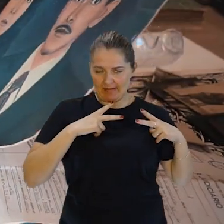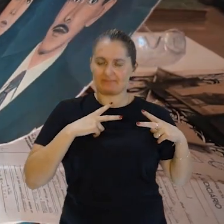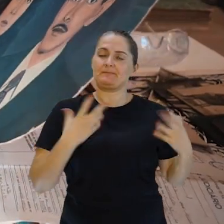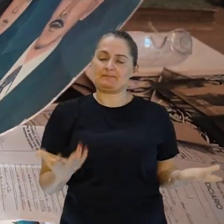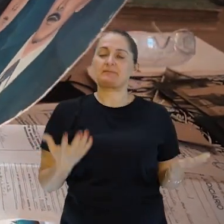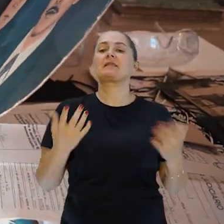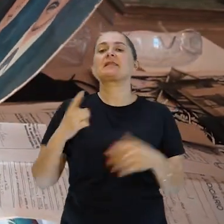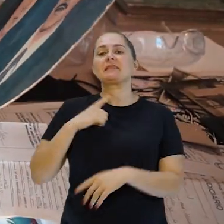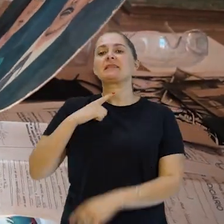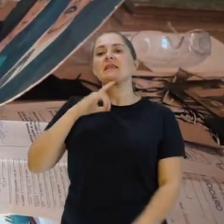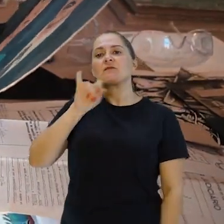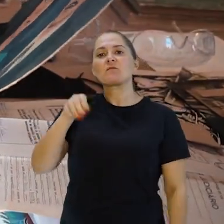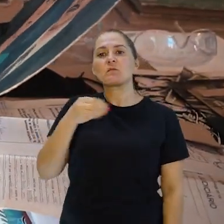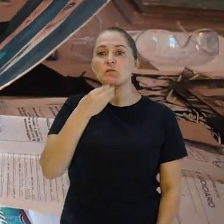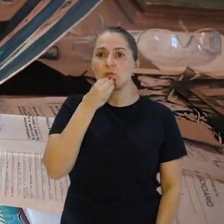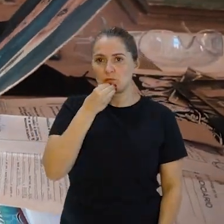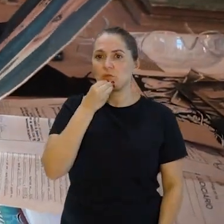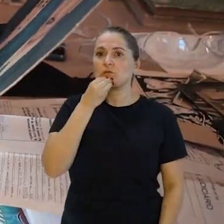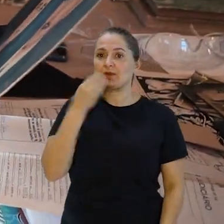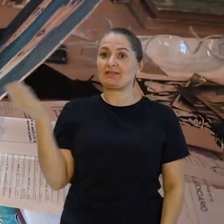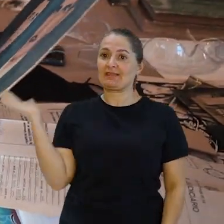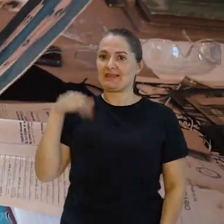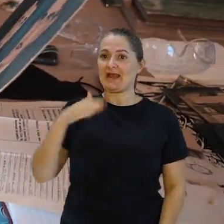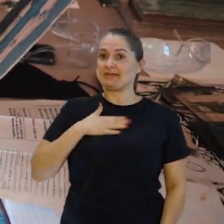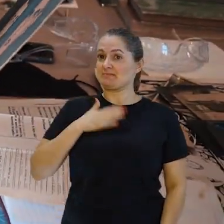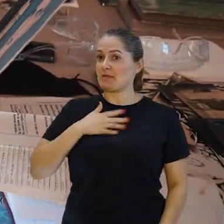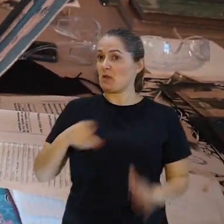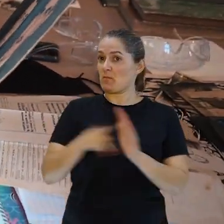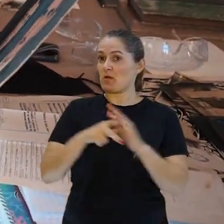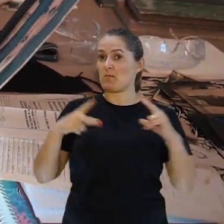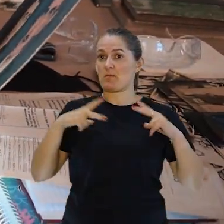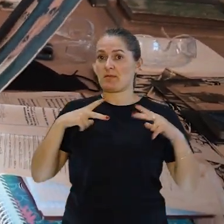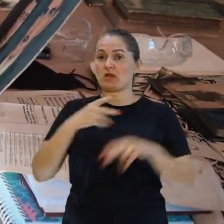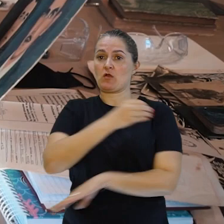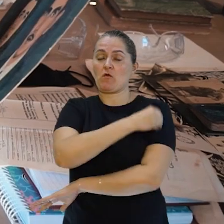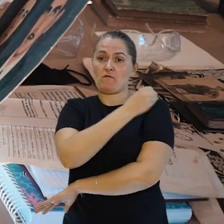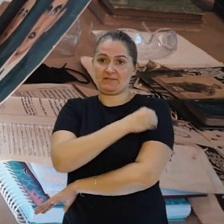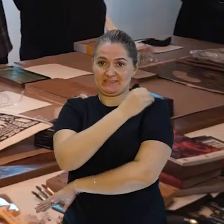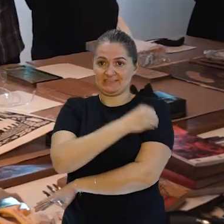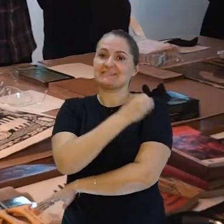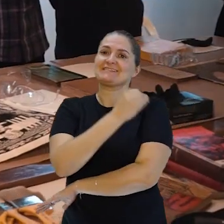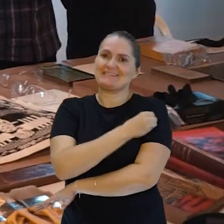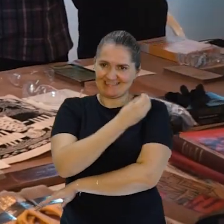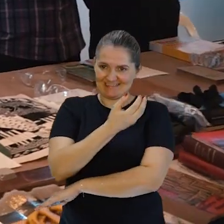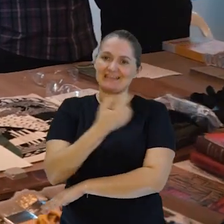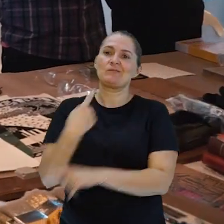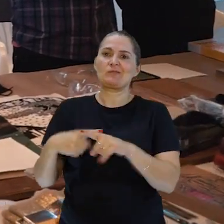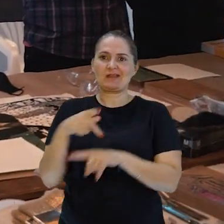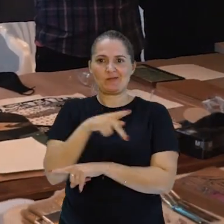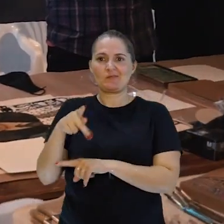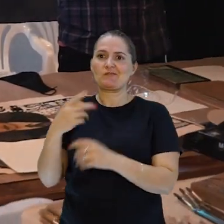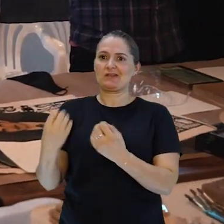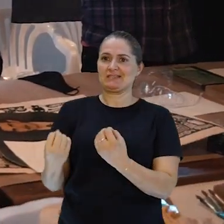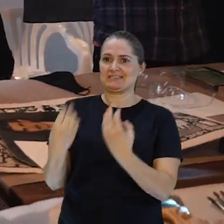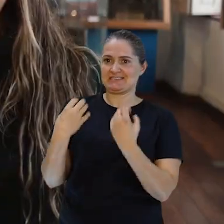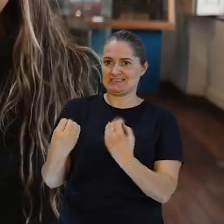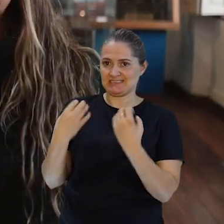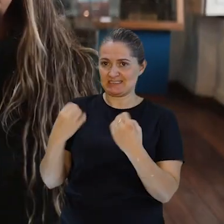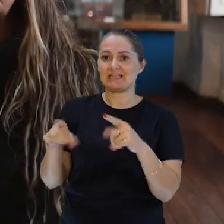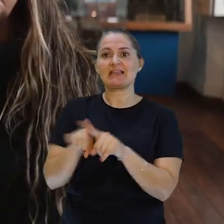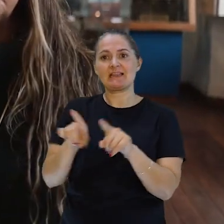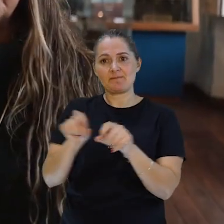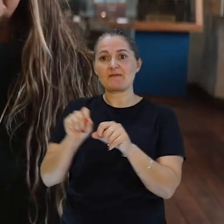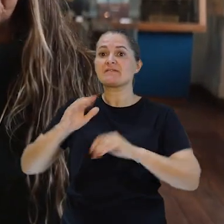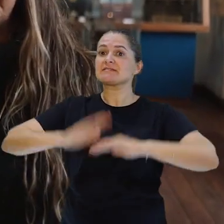particular. Então aqui a gente teve a oportunidade de trazer essas peças em algumas oficinas ministradas por alguns dos